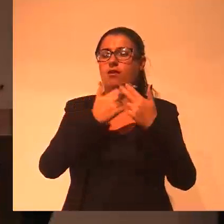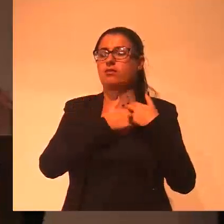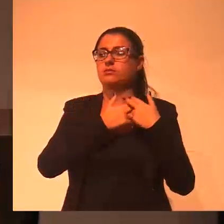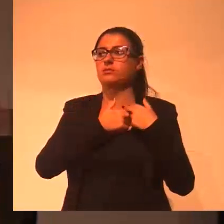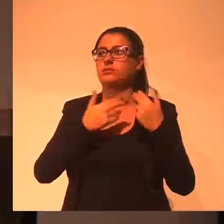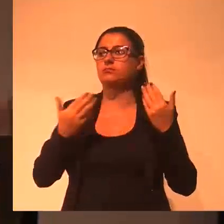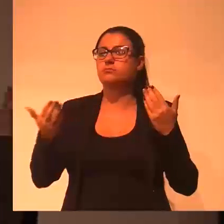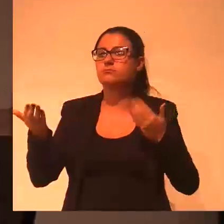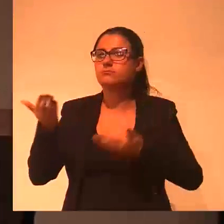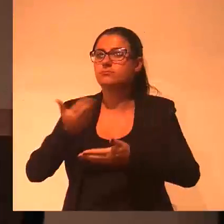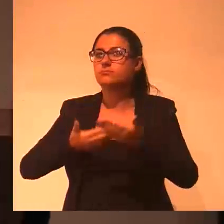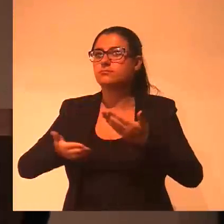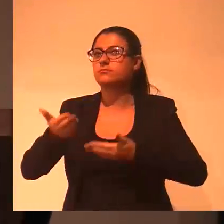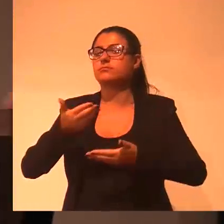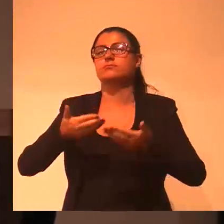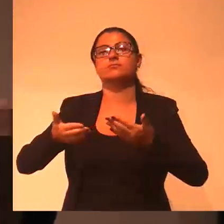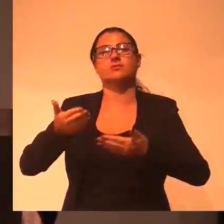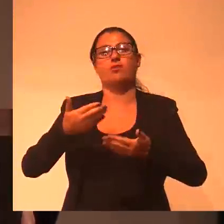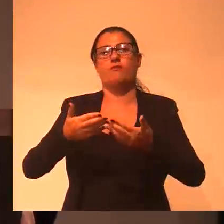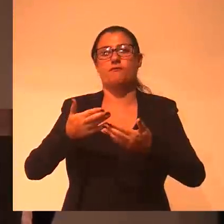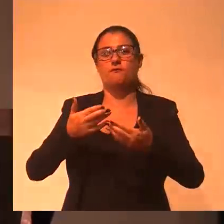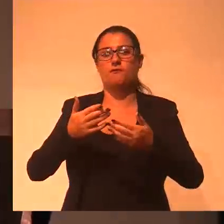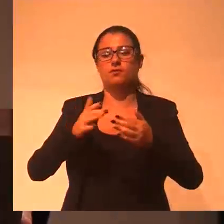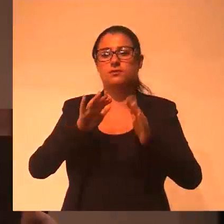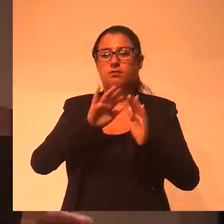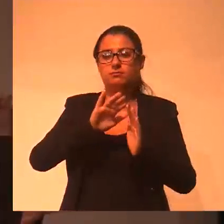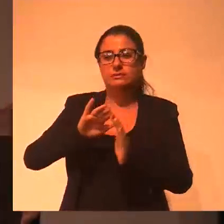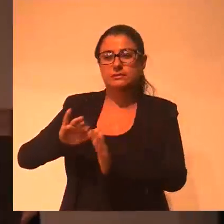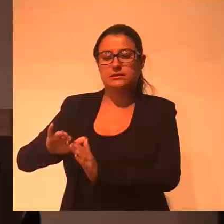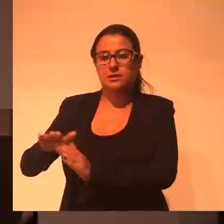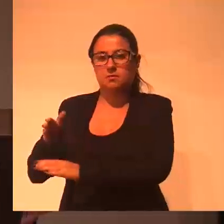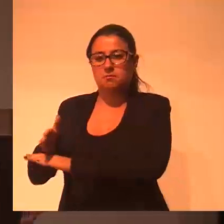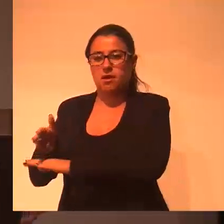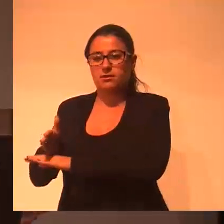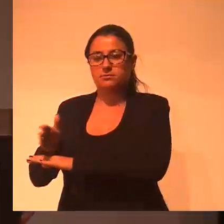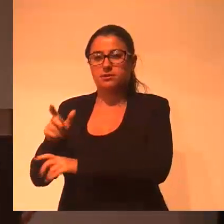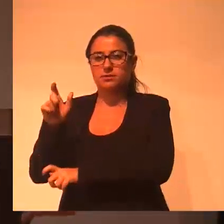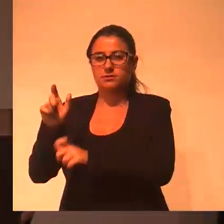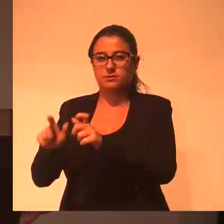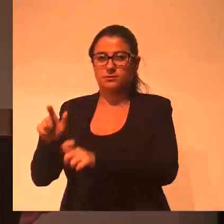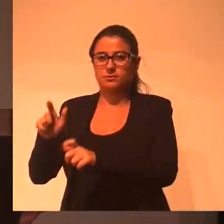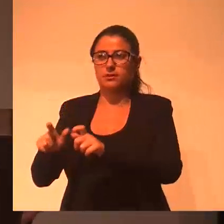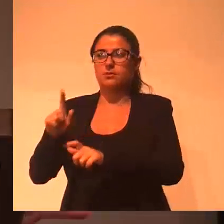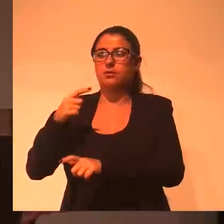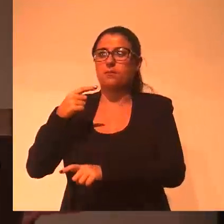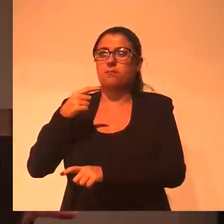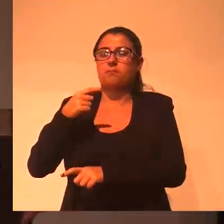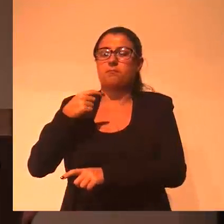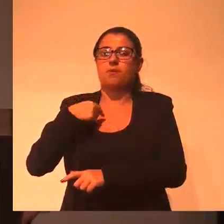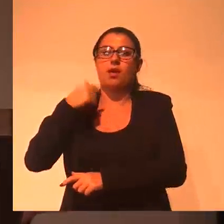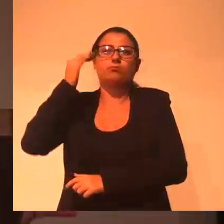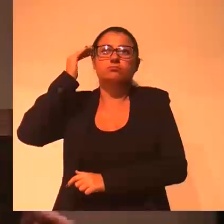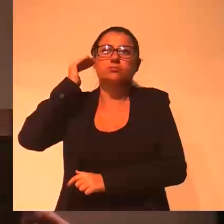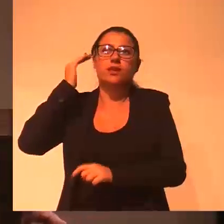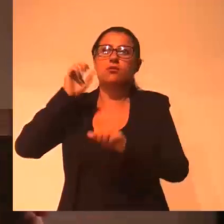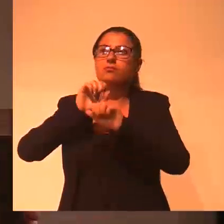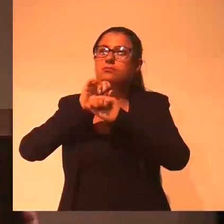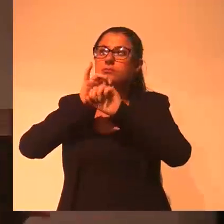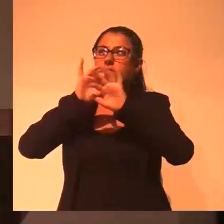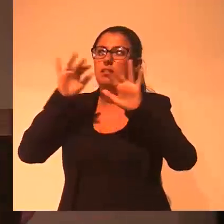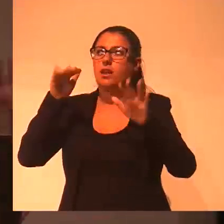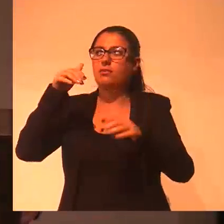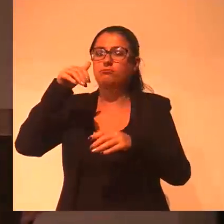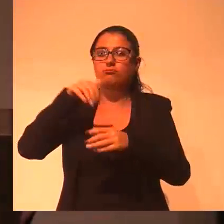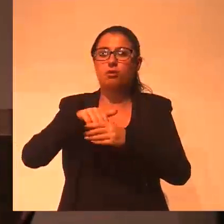você isenta a participação das pessoas. Então, de uma maneira muito clara, no meu modo de entender o voto aqui, ele está